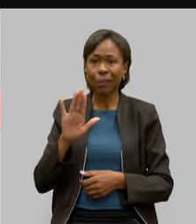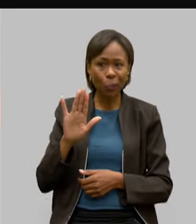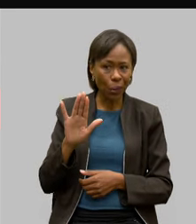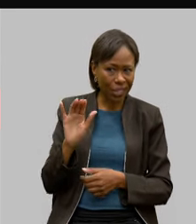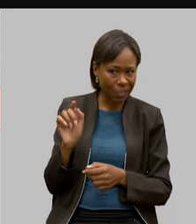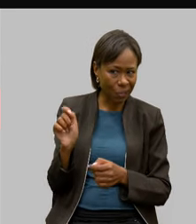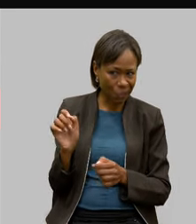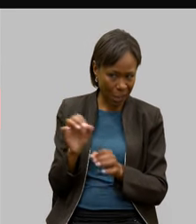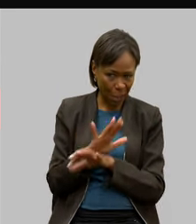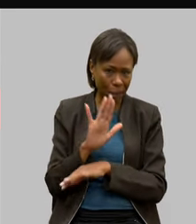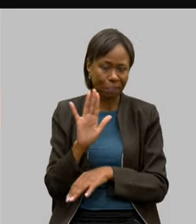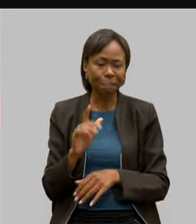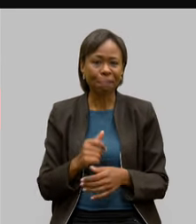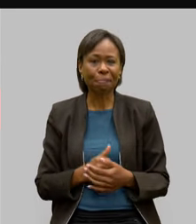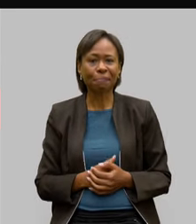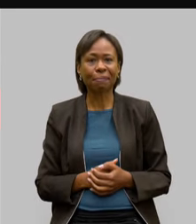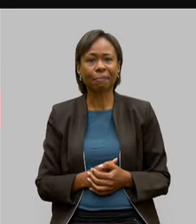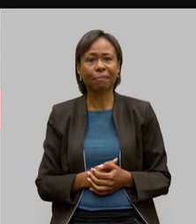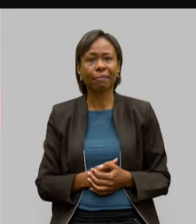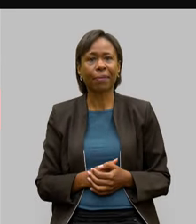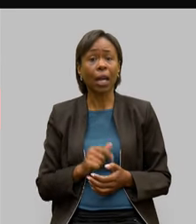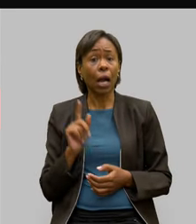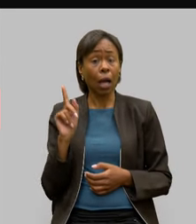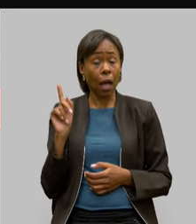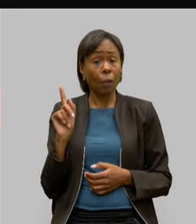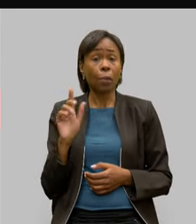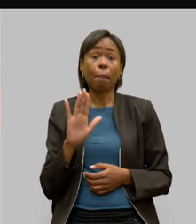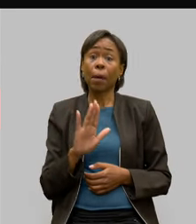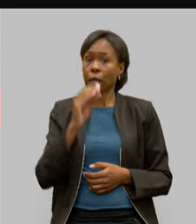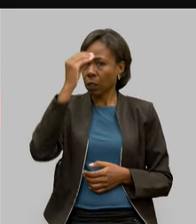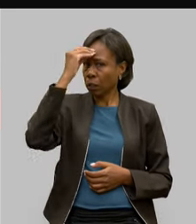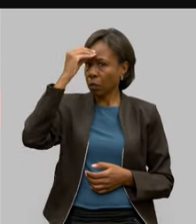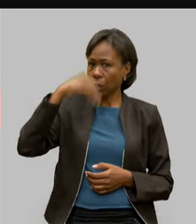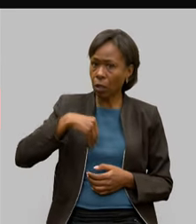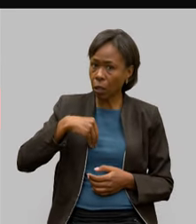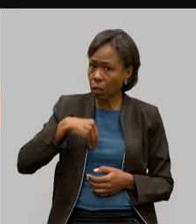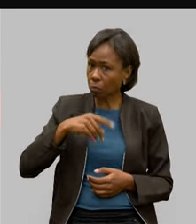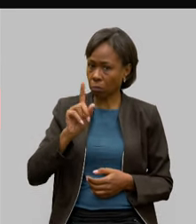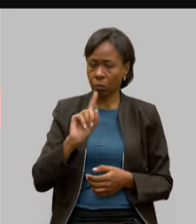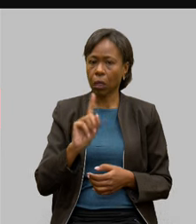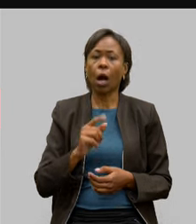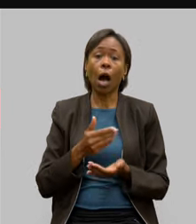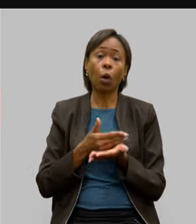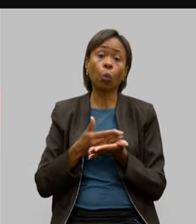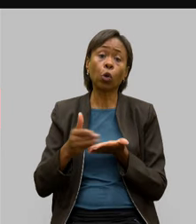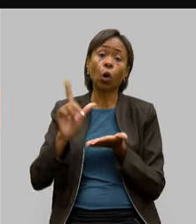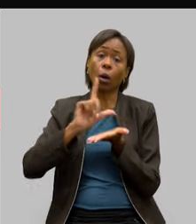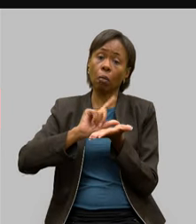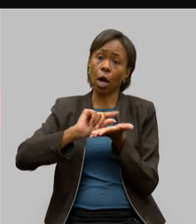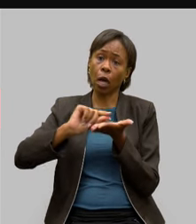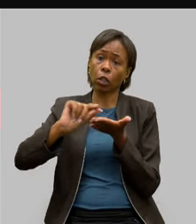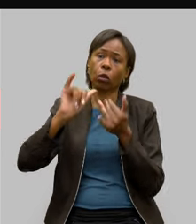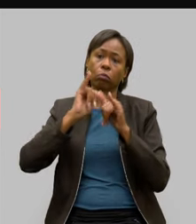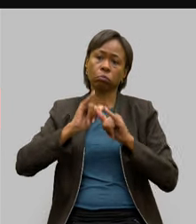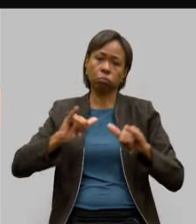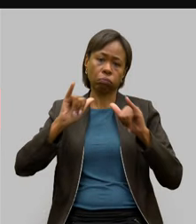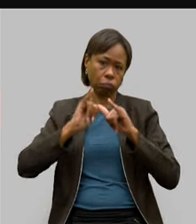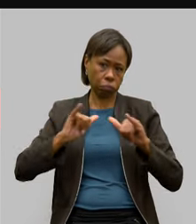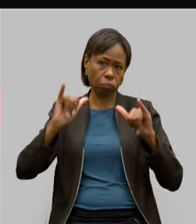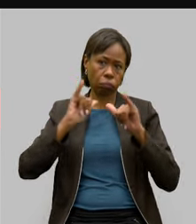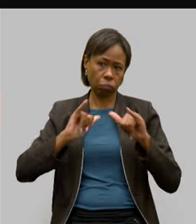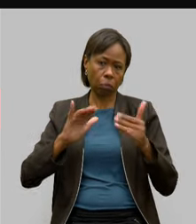próximo por favor mas mesmo assim a gente não desiste então começamos a publicar artigos então eu tenho assim